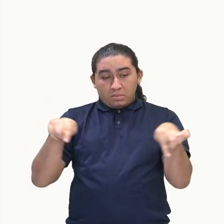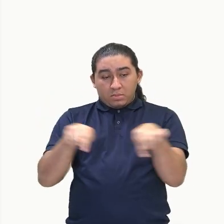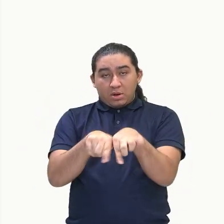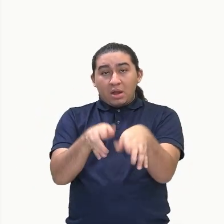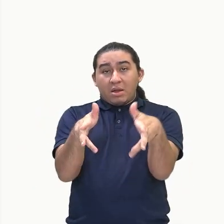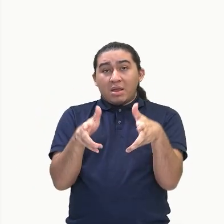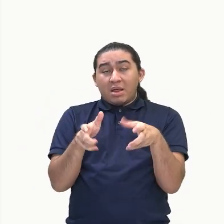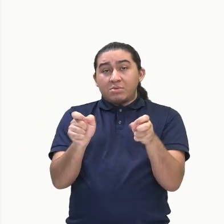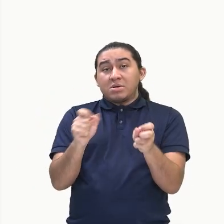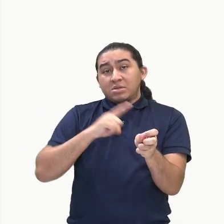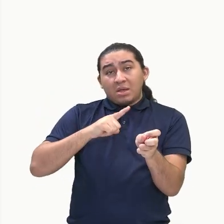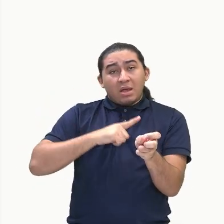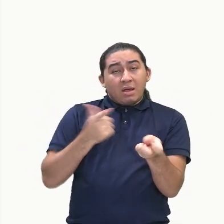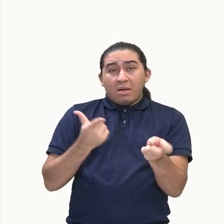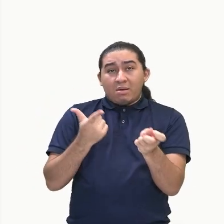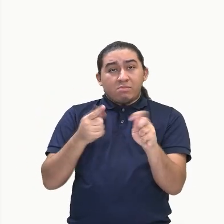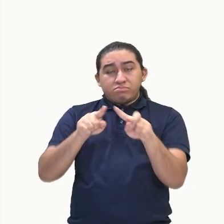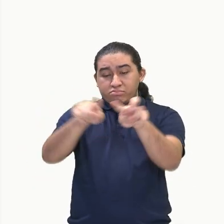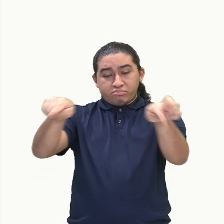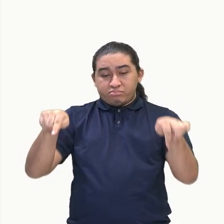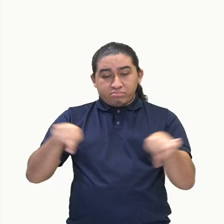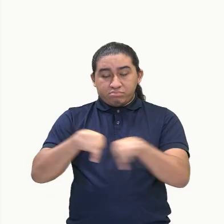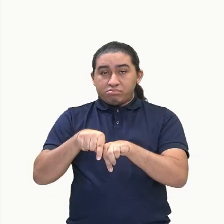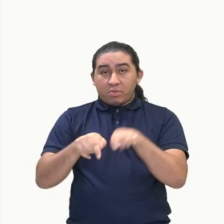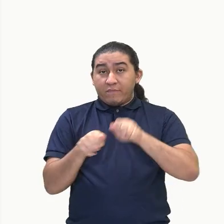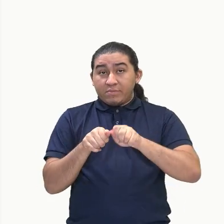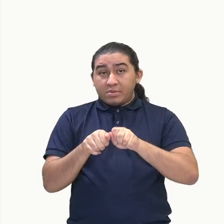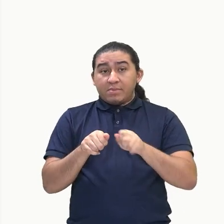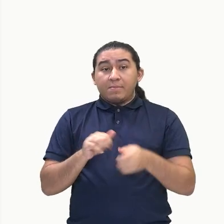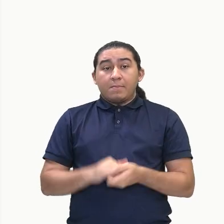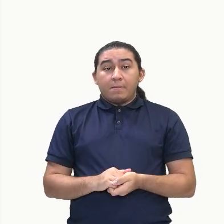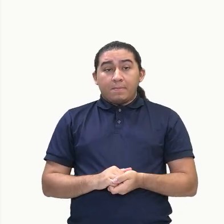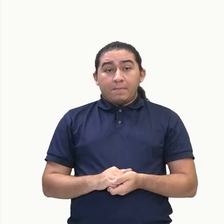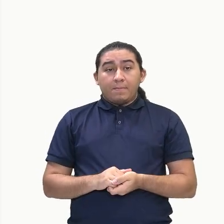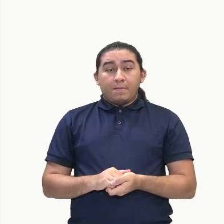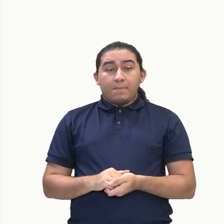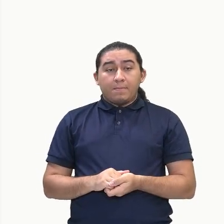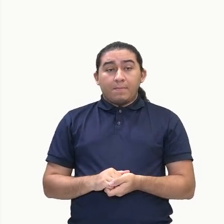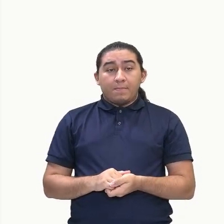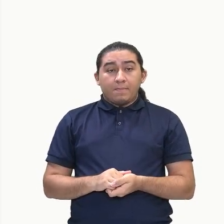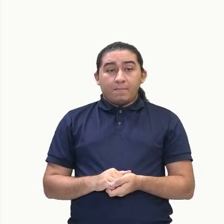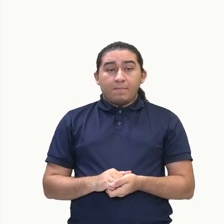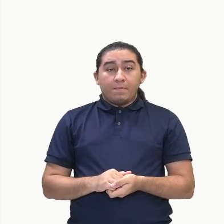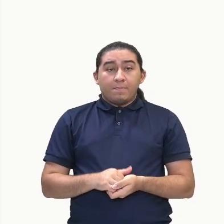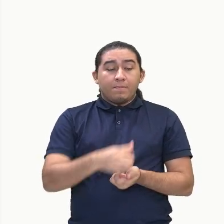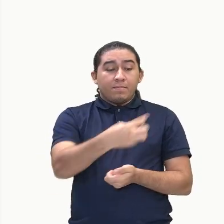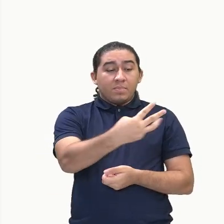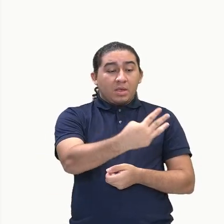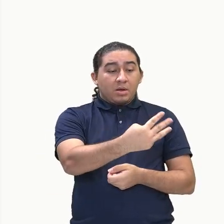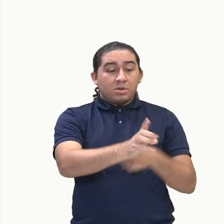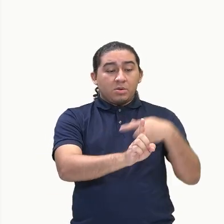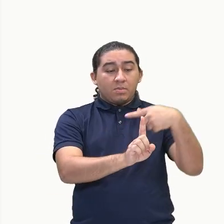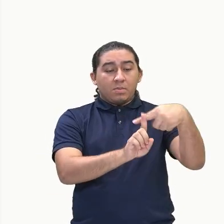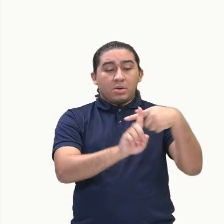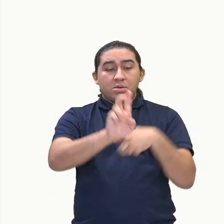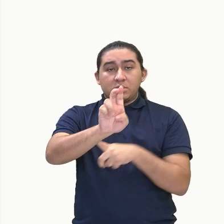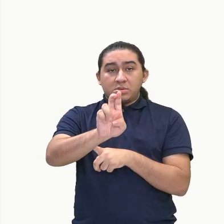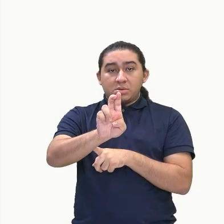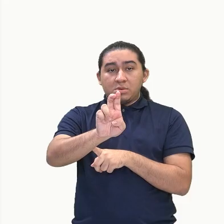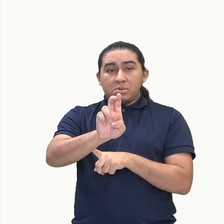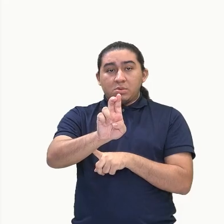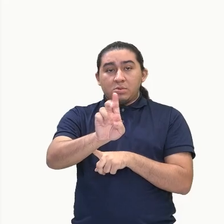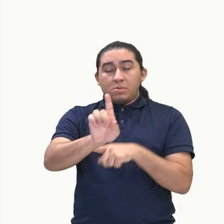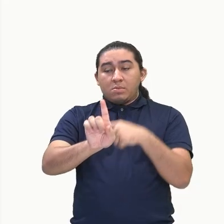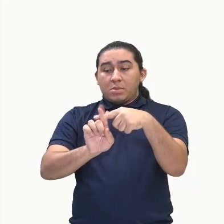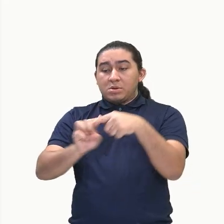colocar rodapé, certo? Então, ó, um lado mede 3, o outro mede 5, o outro